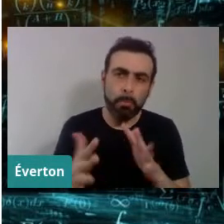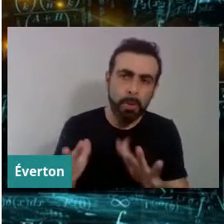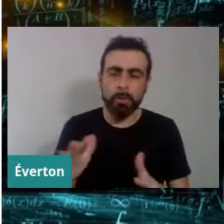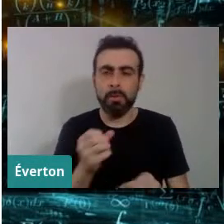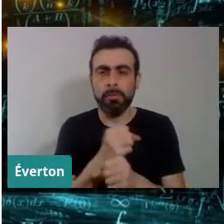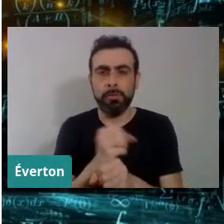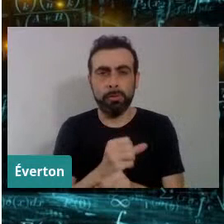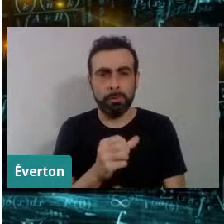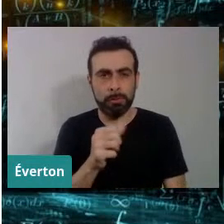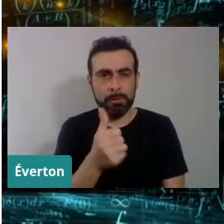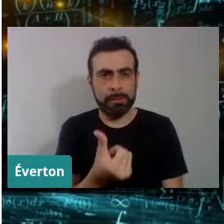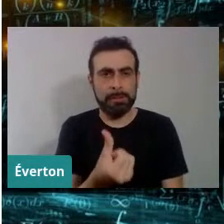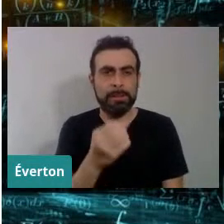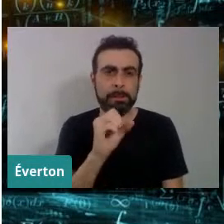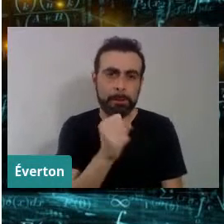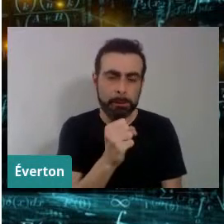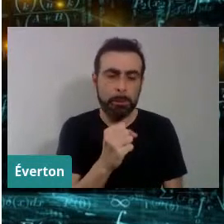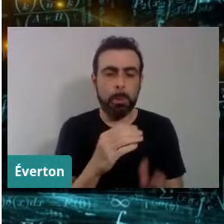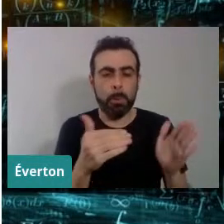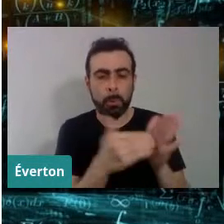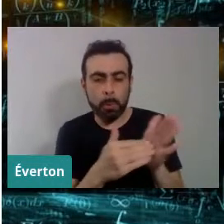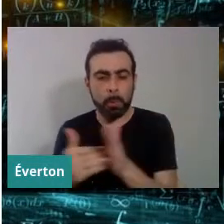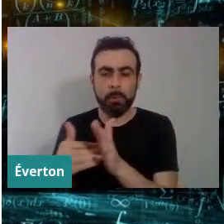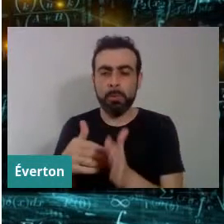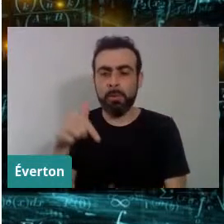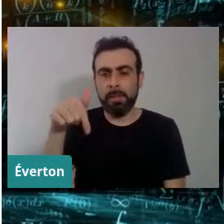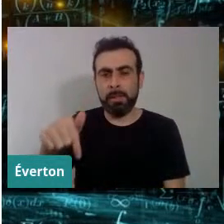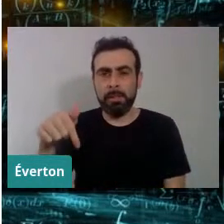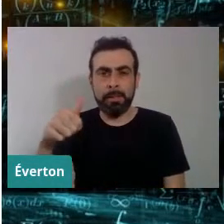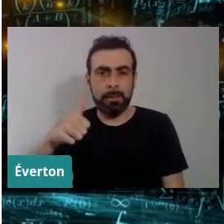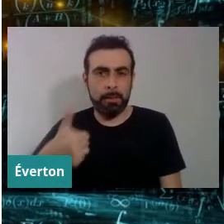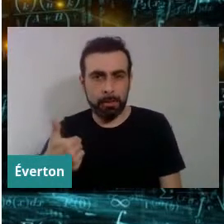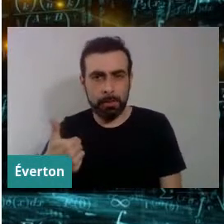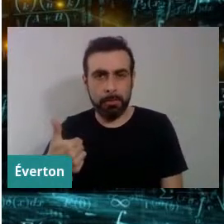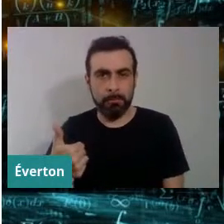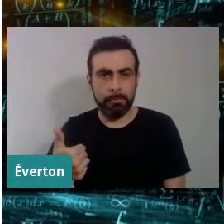68, 69, 70, 71.